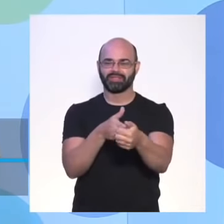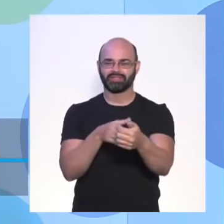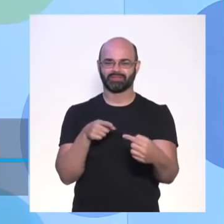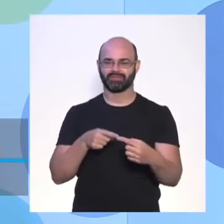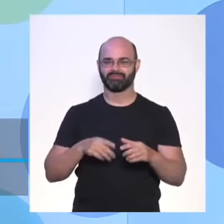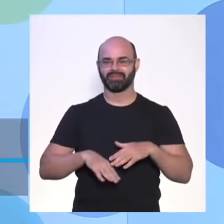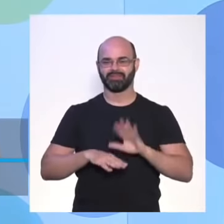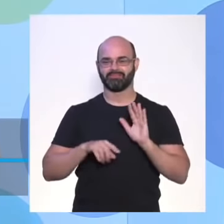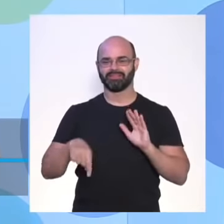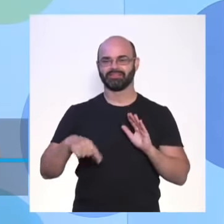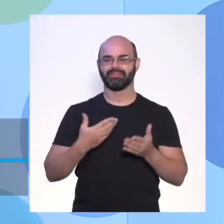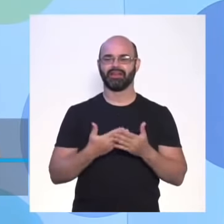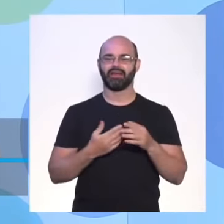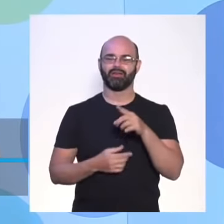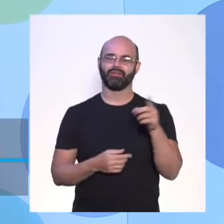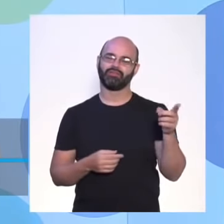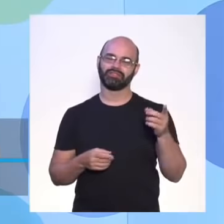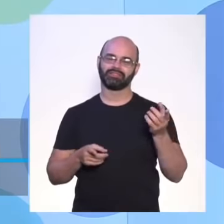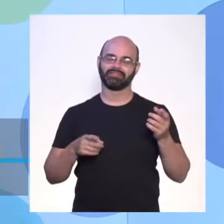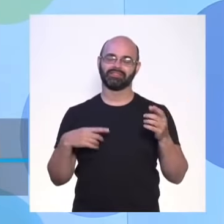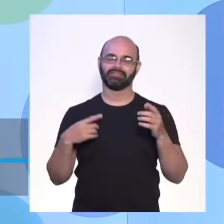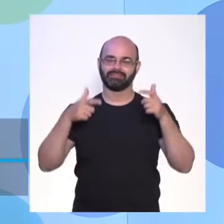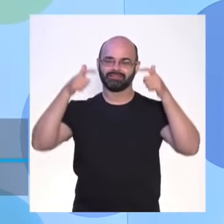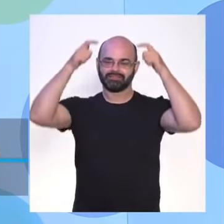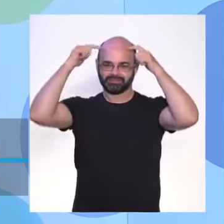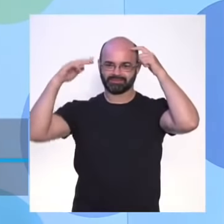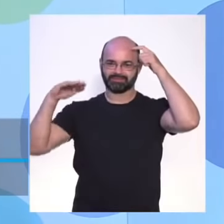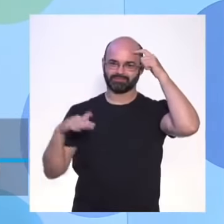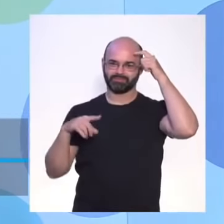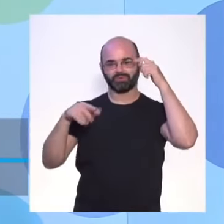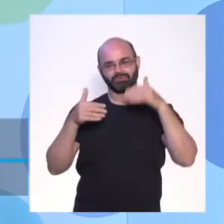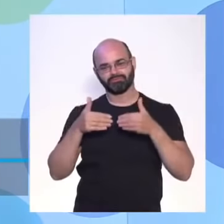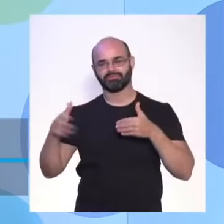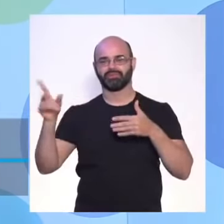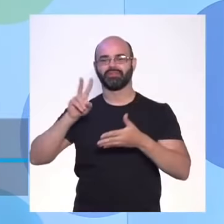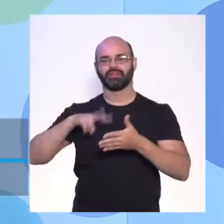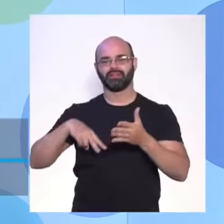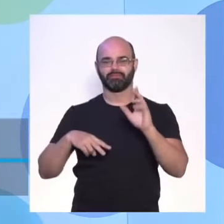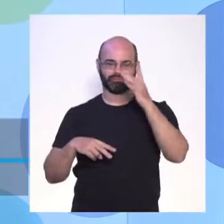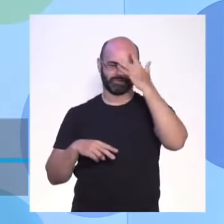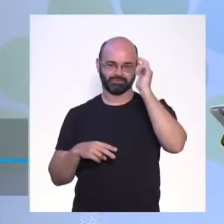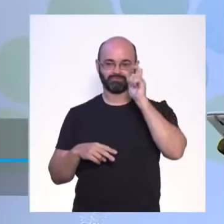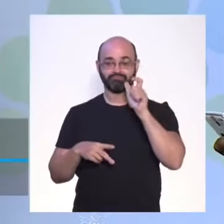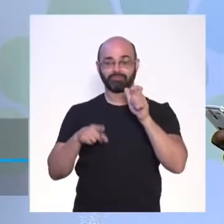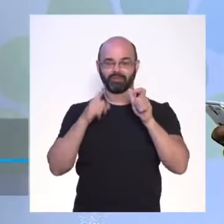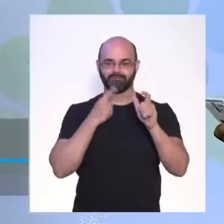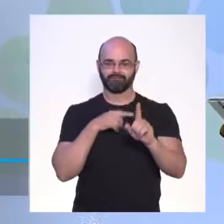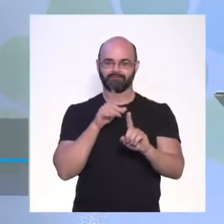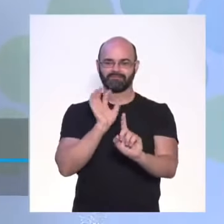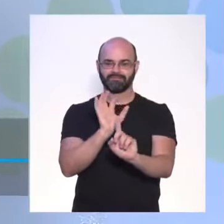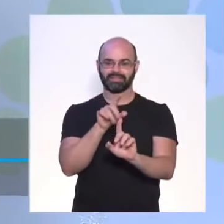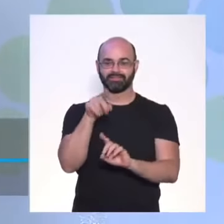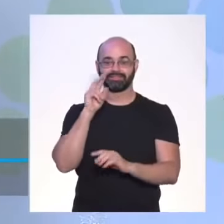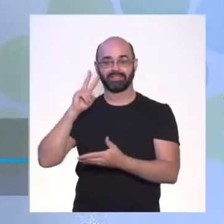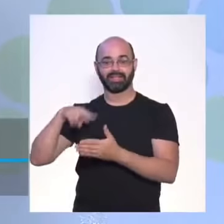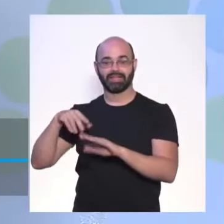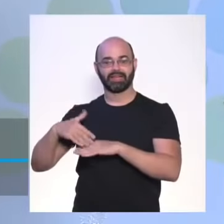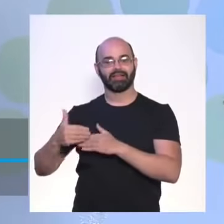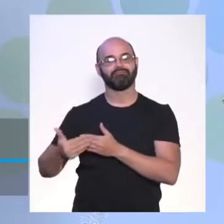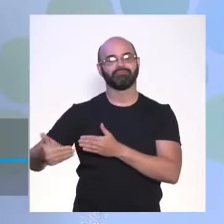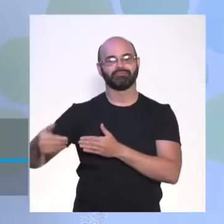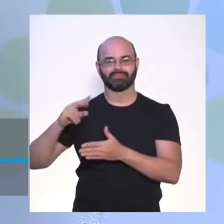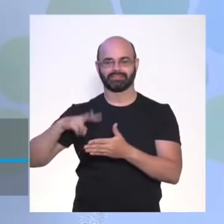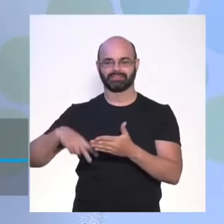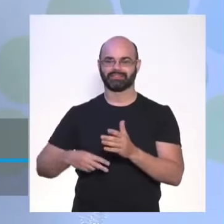dessa aula se entregarem aí para o mundo do Pequeno Príncipe para os alunos que ainda não leram né antes do fazer a leitura